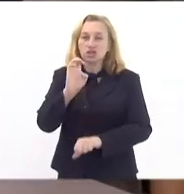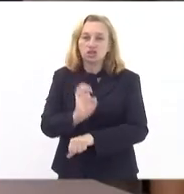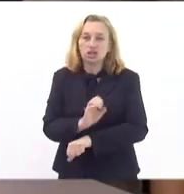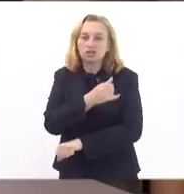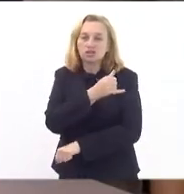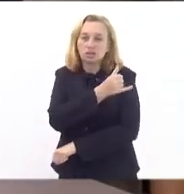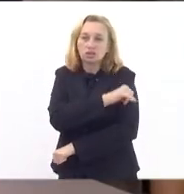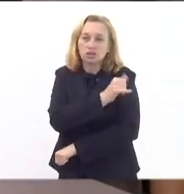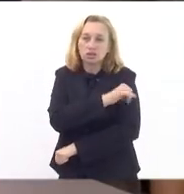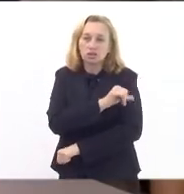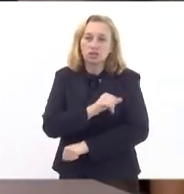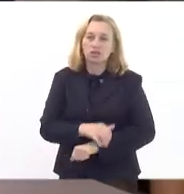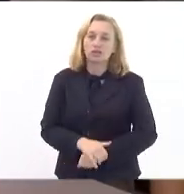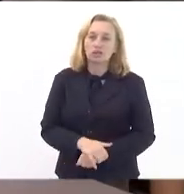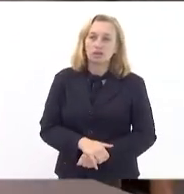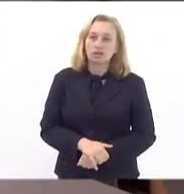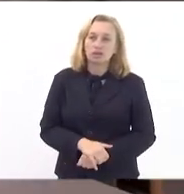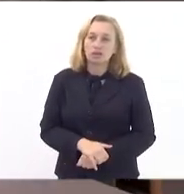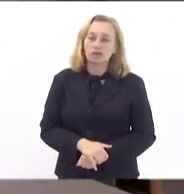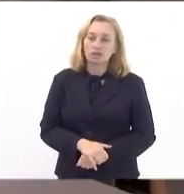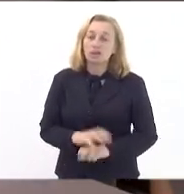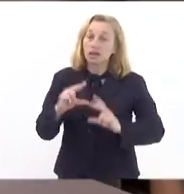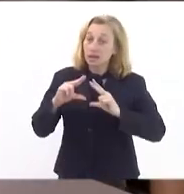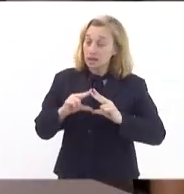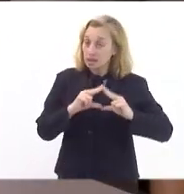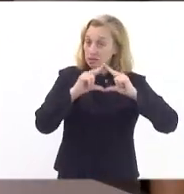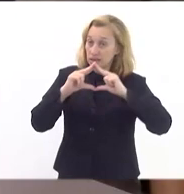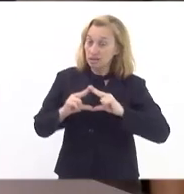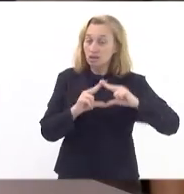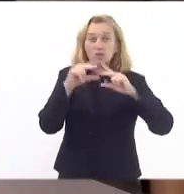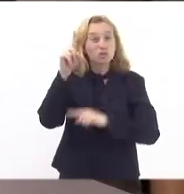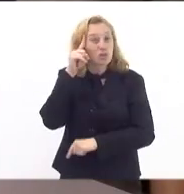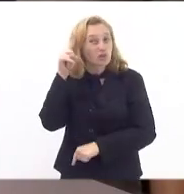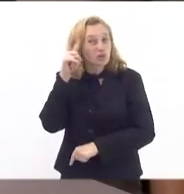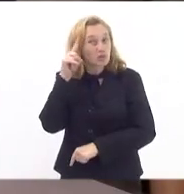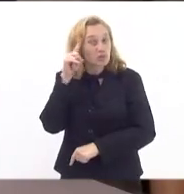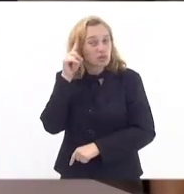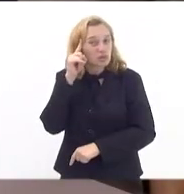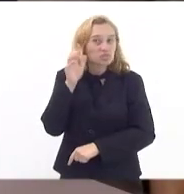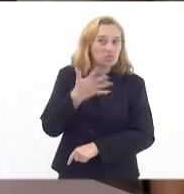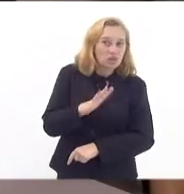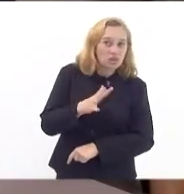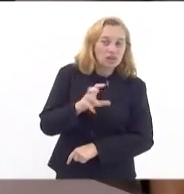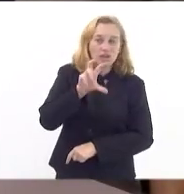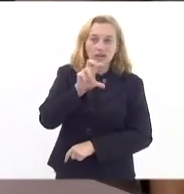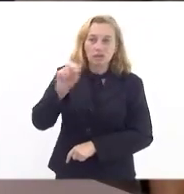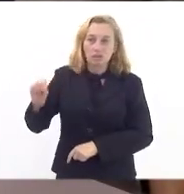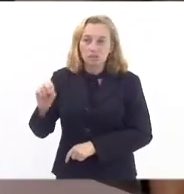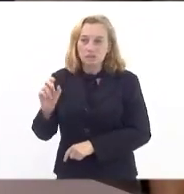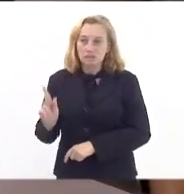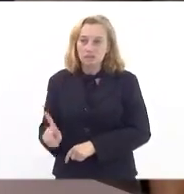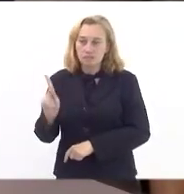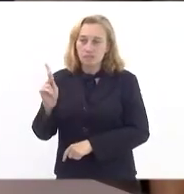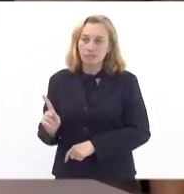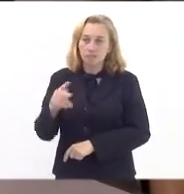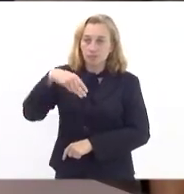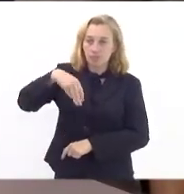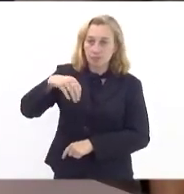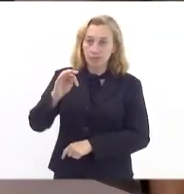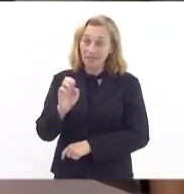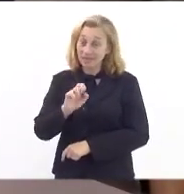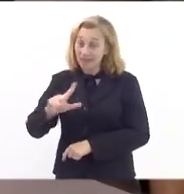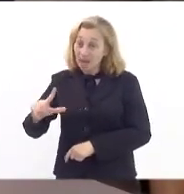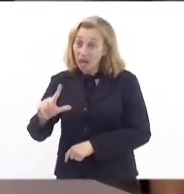estado do Rio de Janeiro que recicla diariamente aproximadamente 500 toneladas de metal